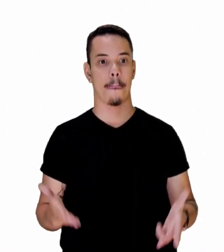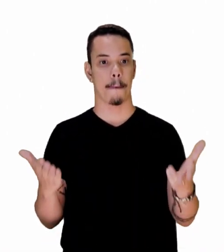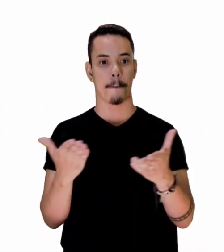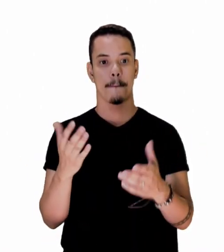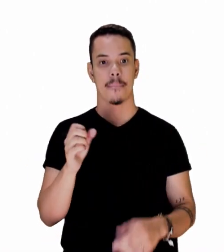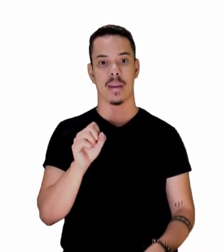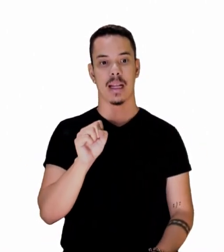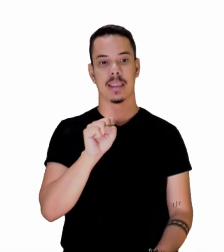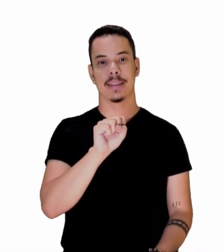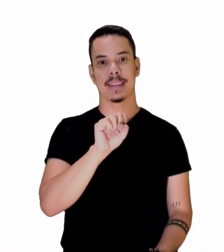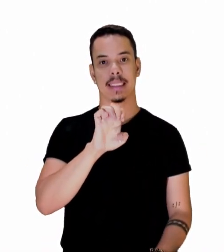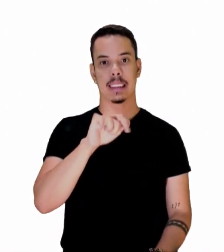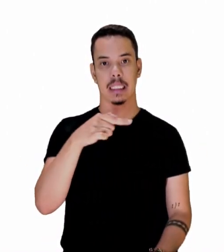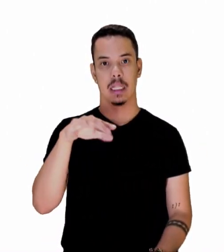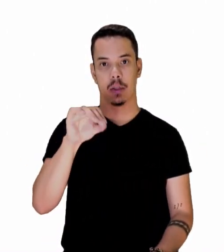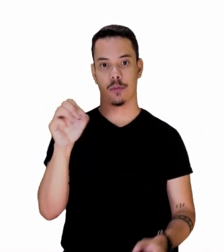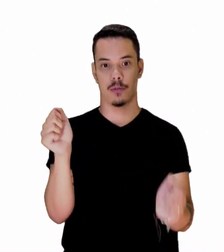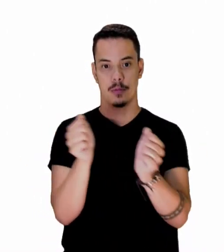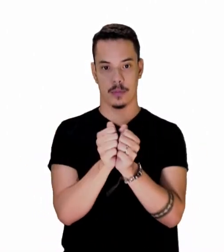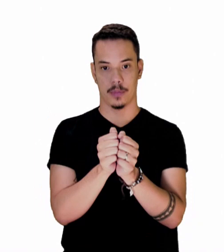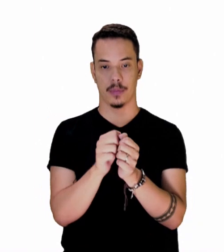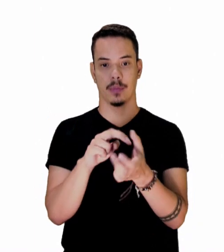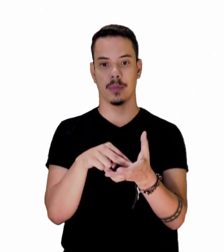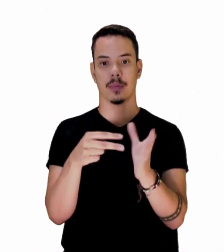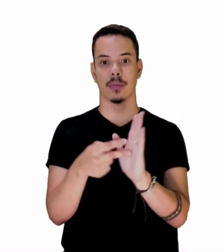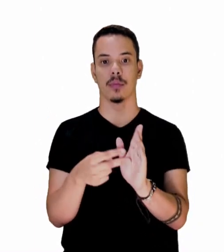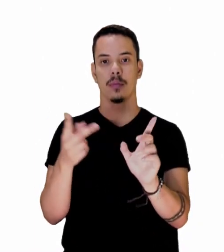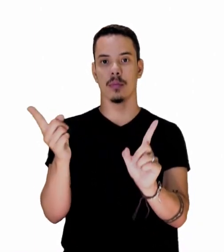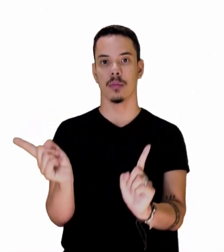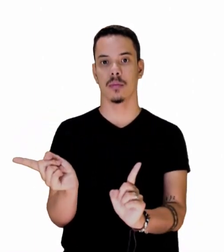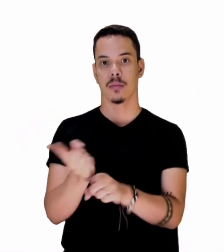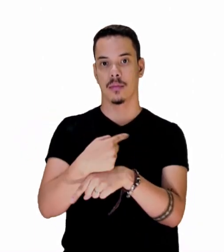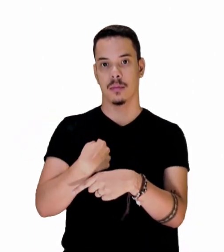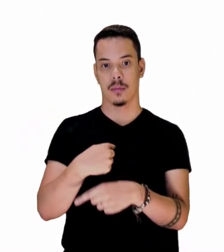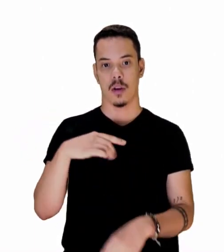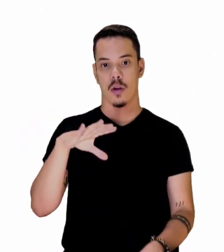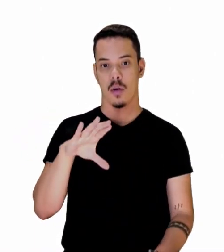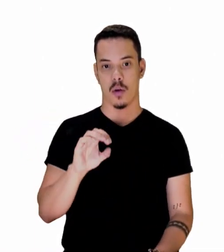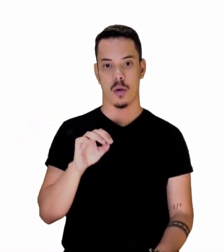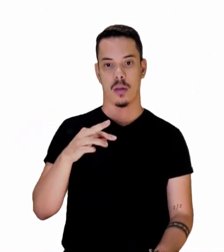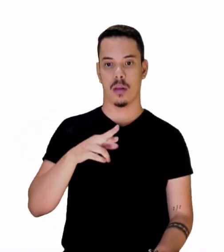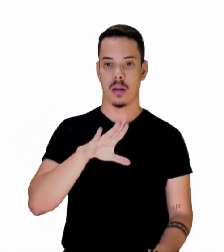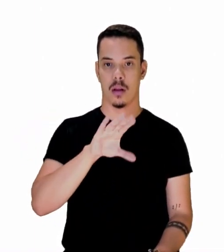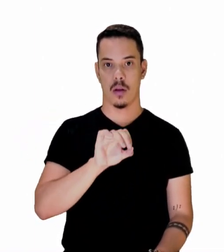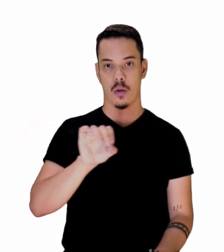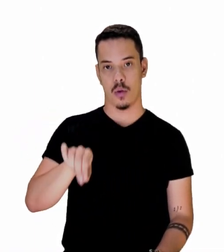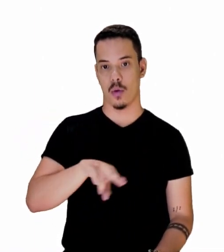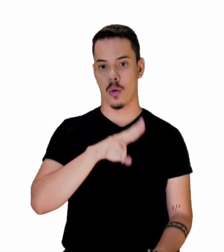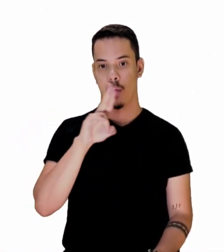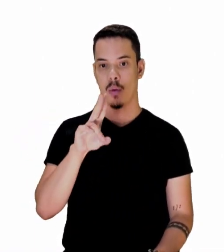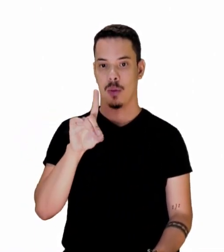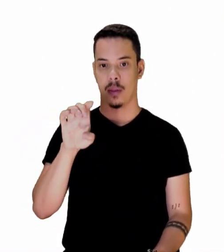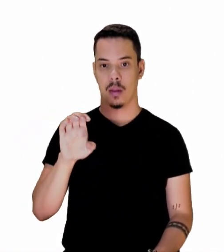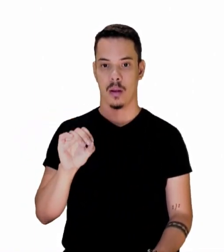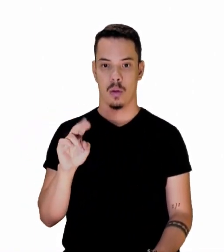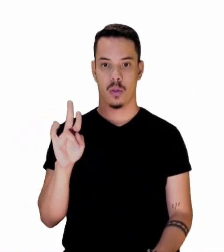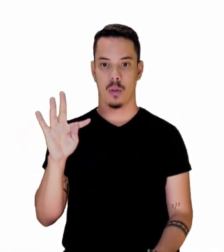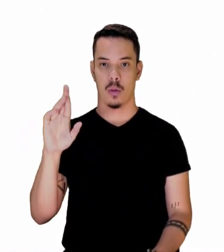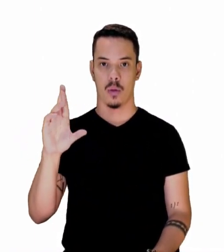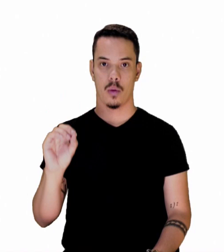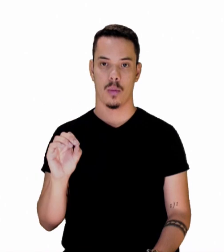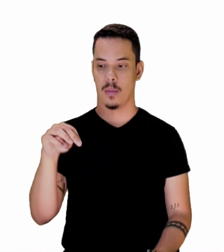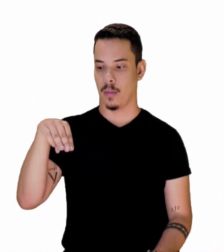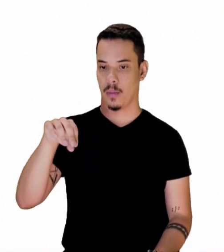não junto, equivale ao quê? A do contrário, caso contrário, ou de outro modo, a não ser que, mas